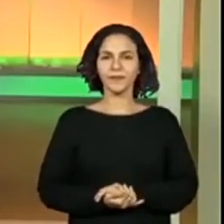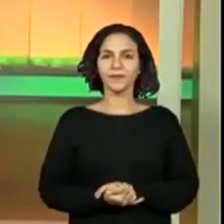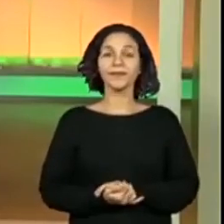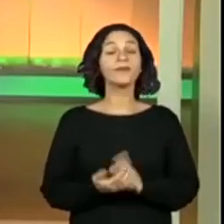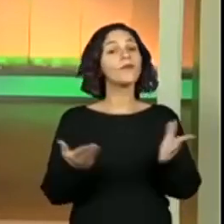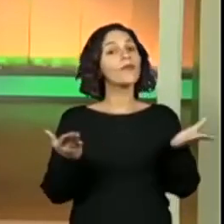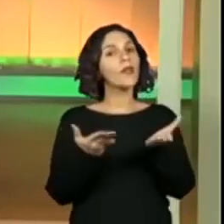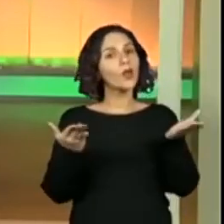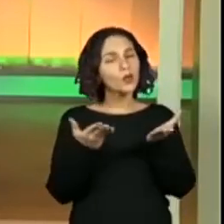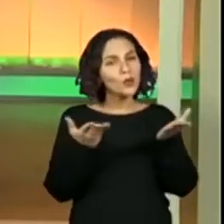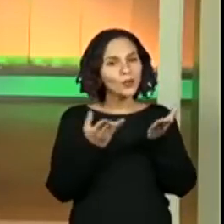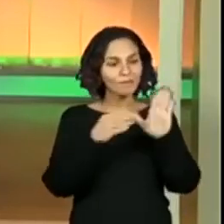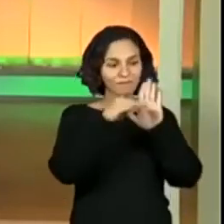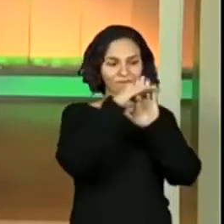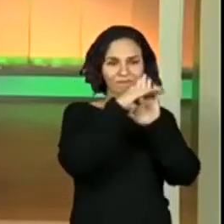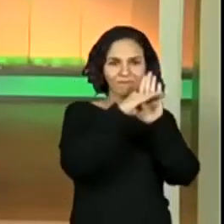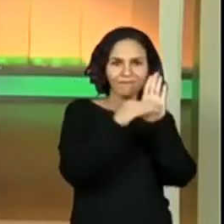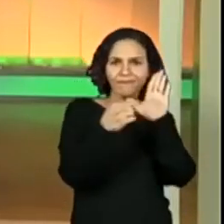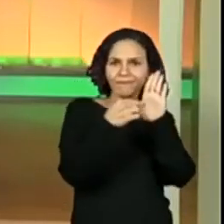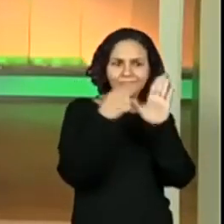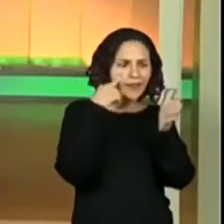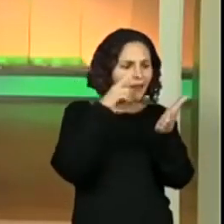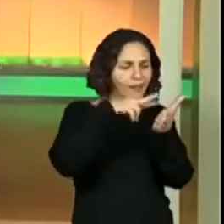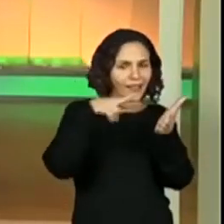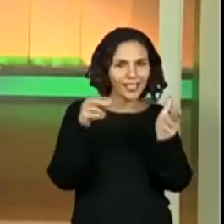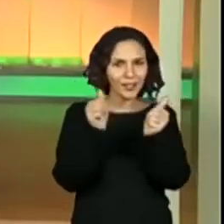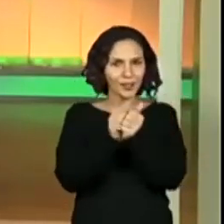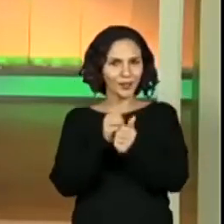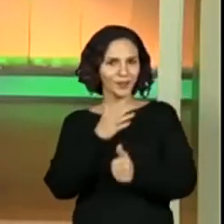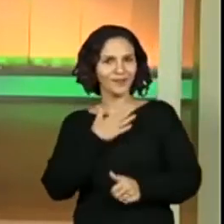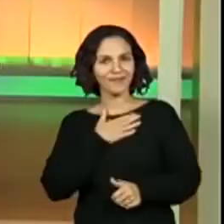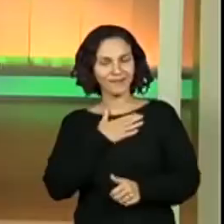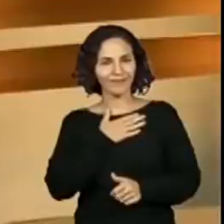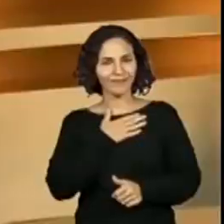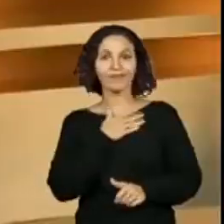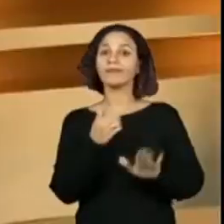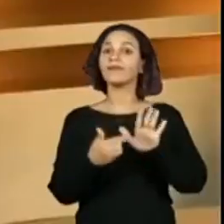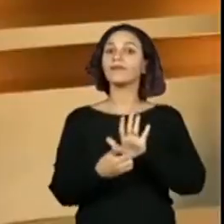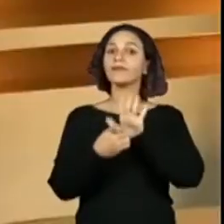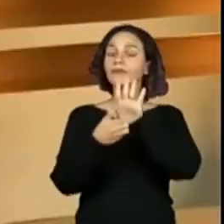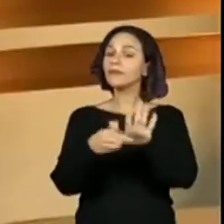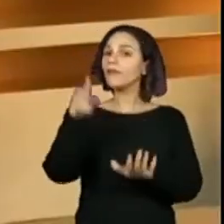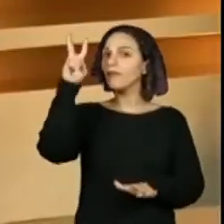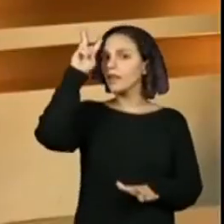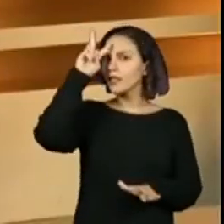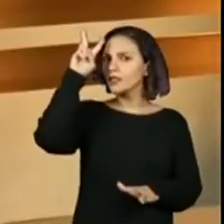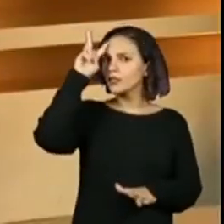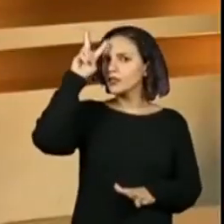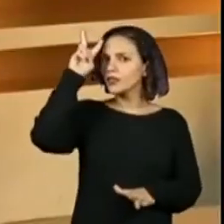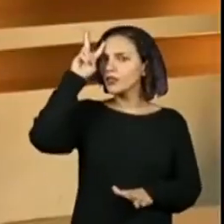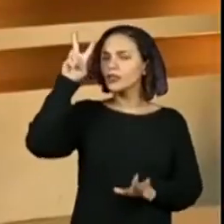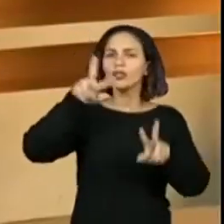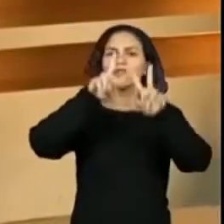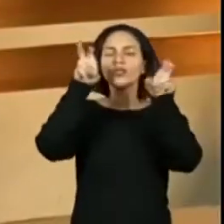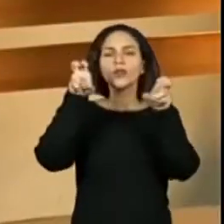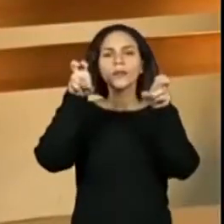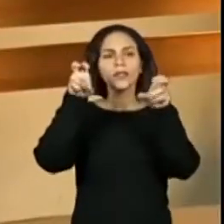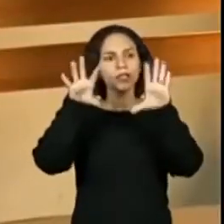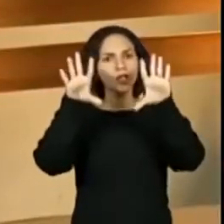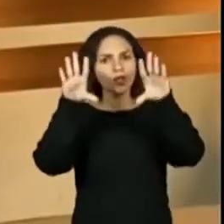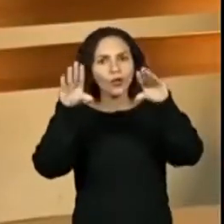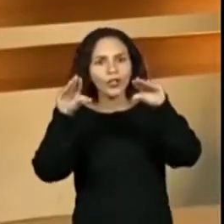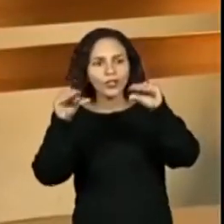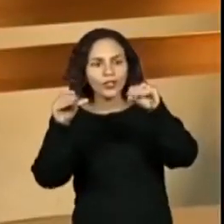Hoje o programa de leitura, comigo, vamos apresentar histórias sobre a noite.